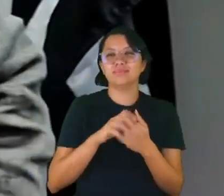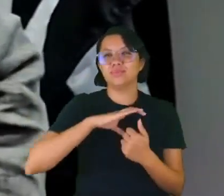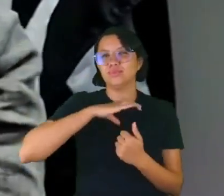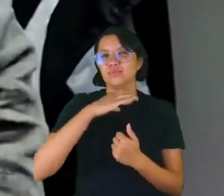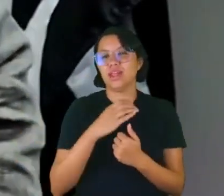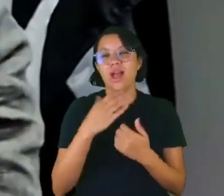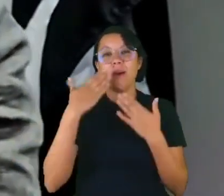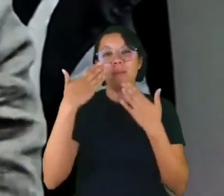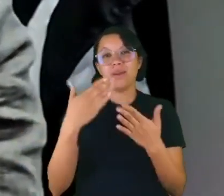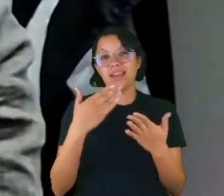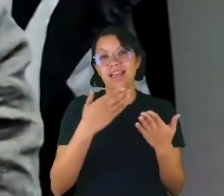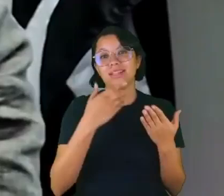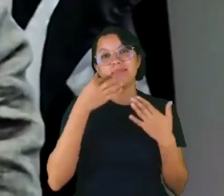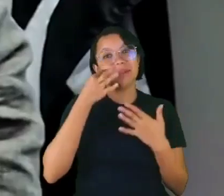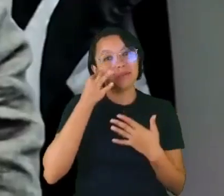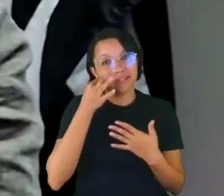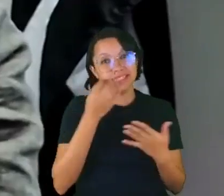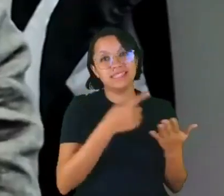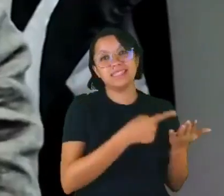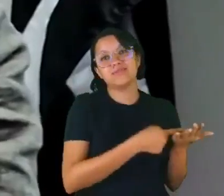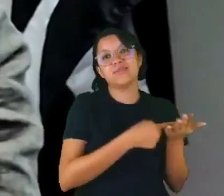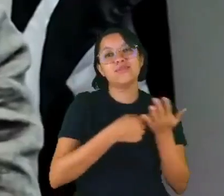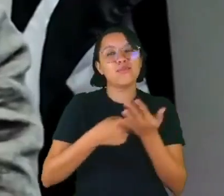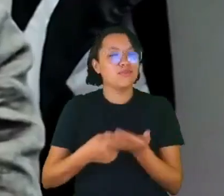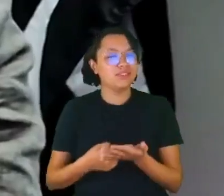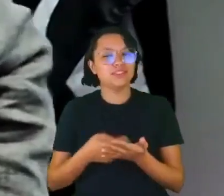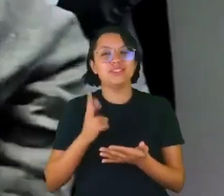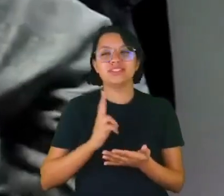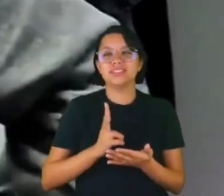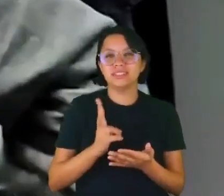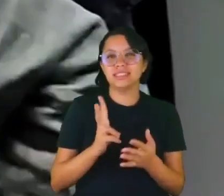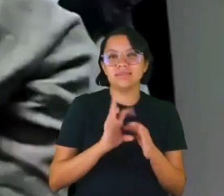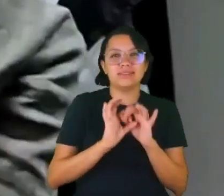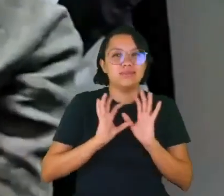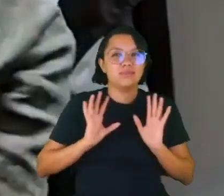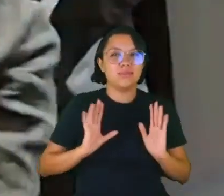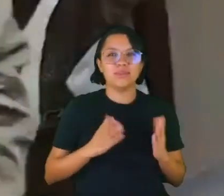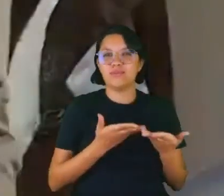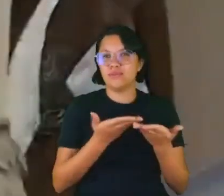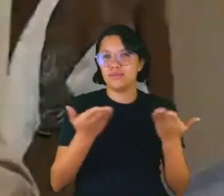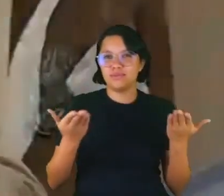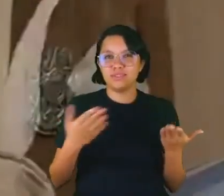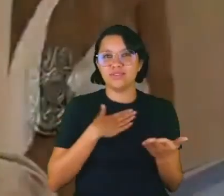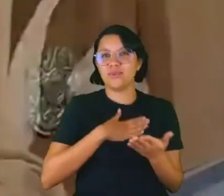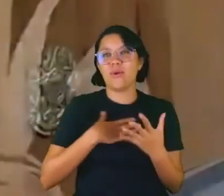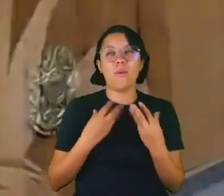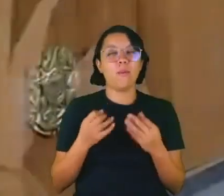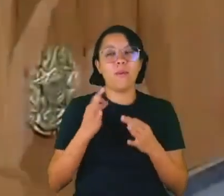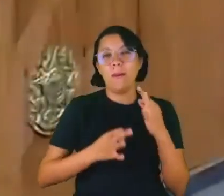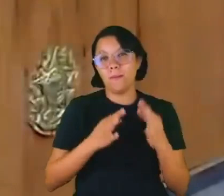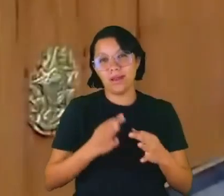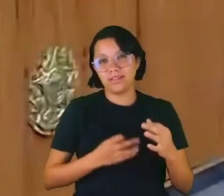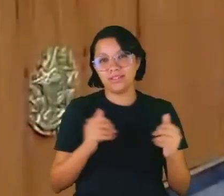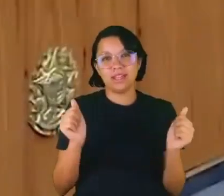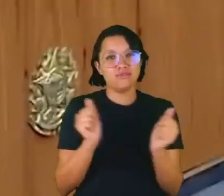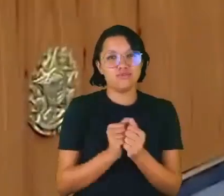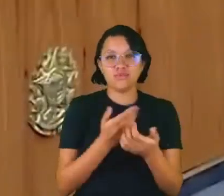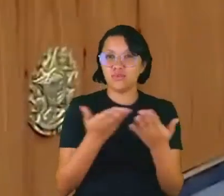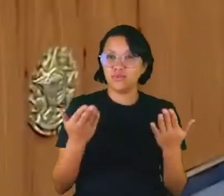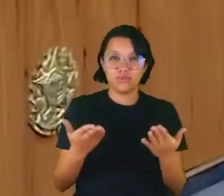da magistratura, e estar com a magistratura é um gosto muito grande. Muito obrigado. Bom dia. Todos aplaudem.